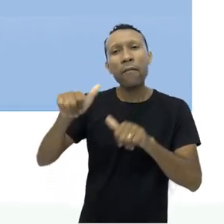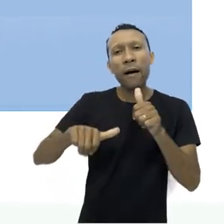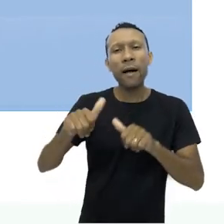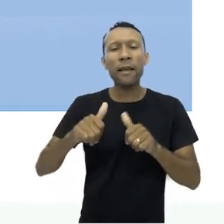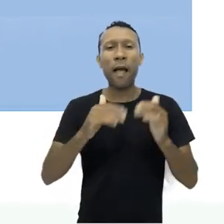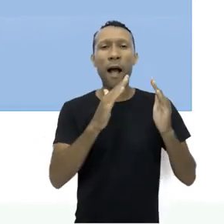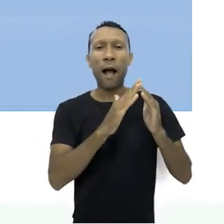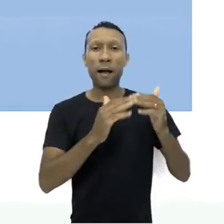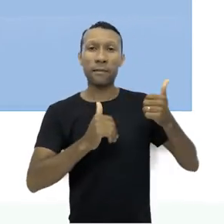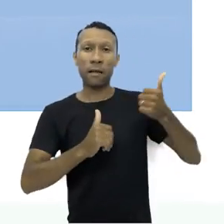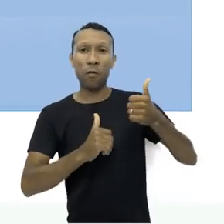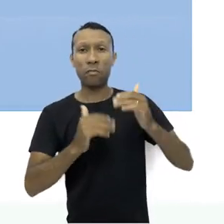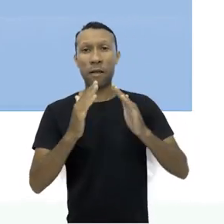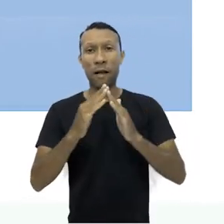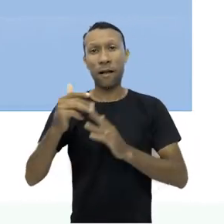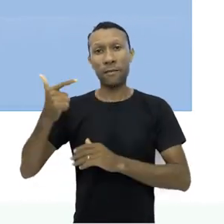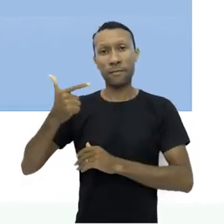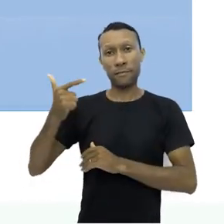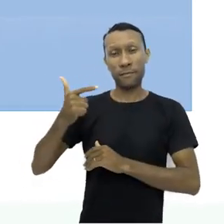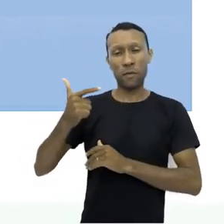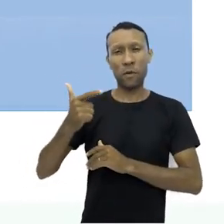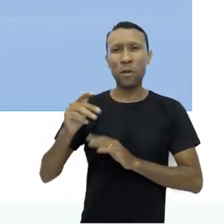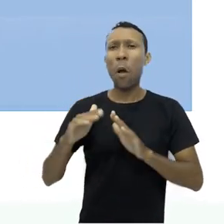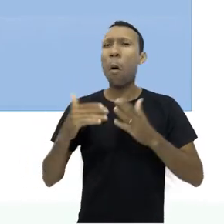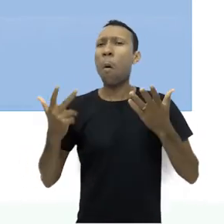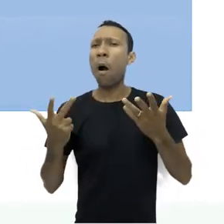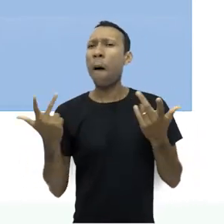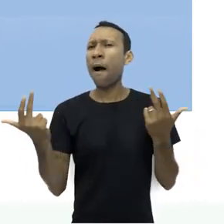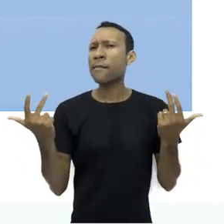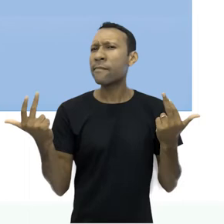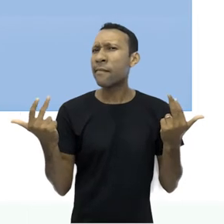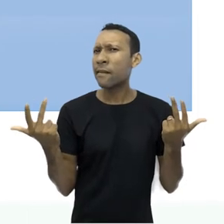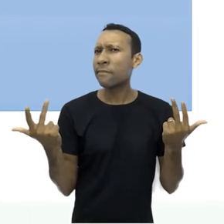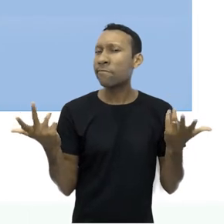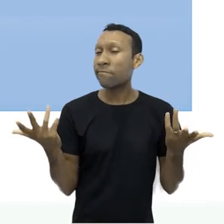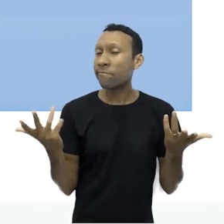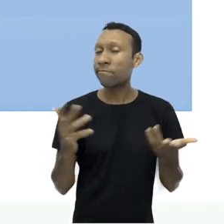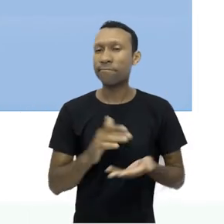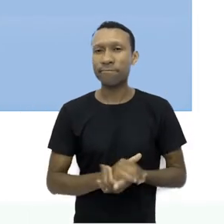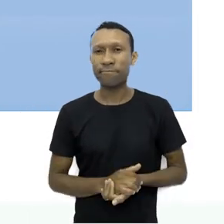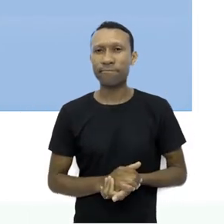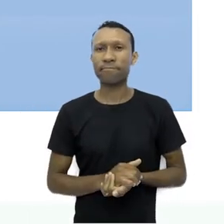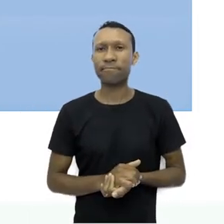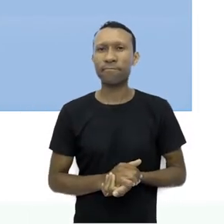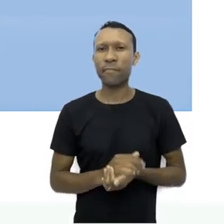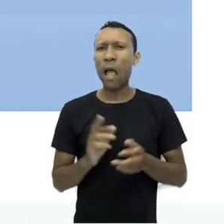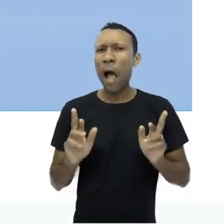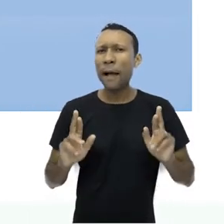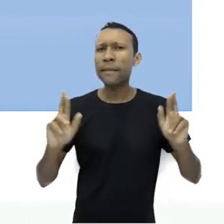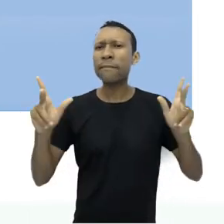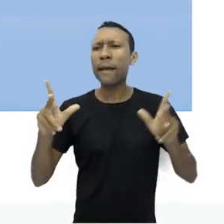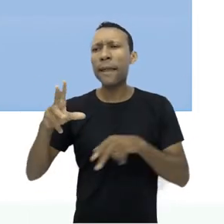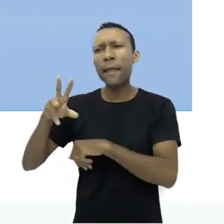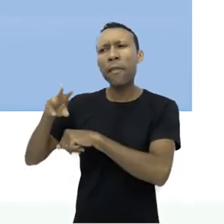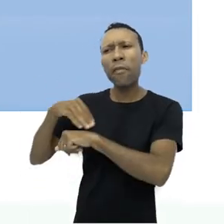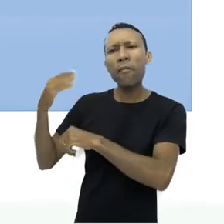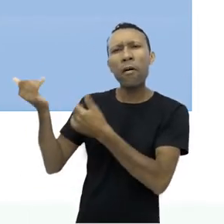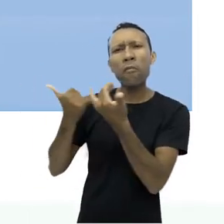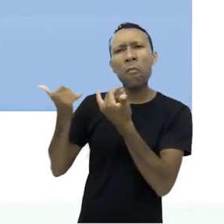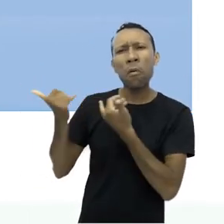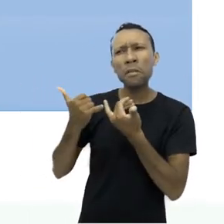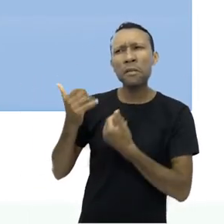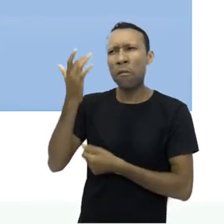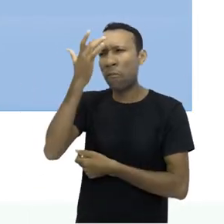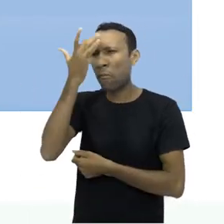1 e a casa 2, qual vai ser as diferenças entre elas, tá certo? A diferença do enunciado